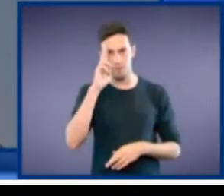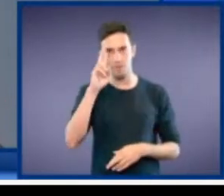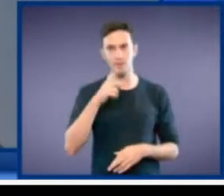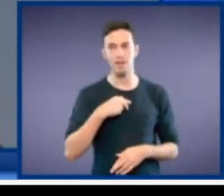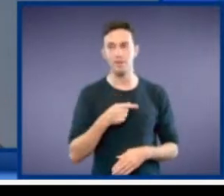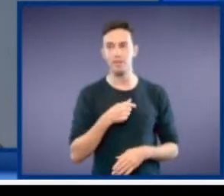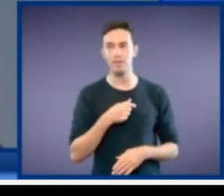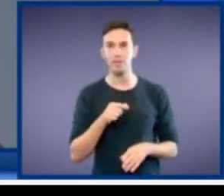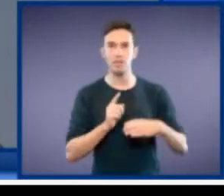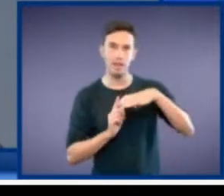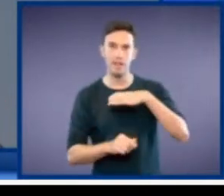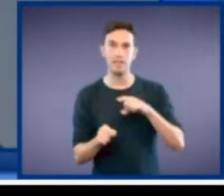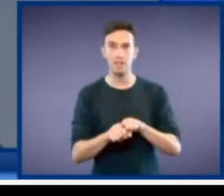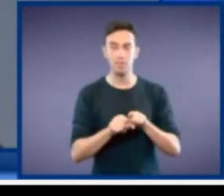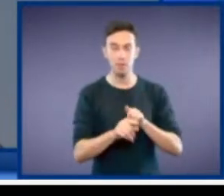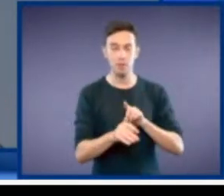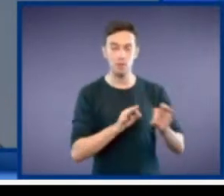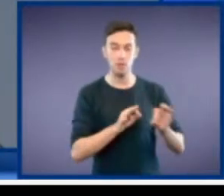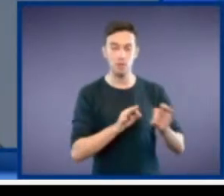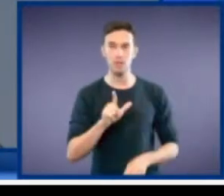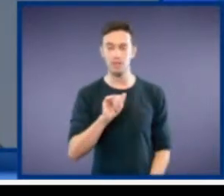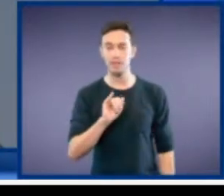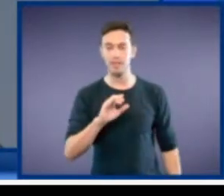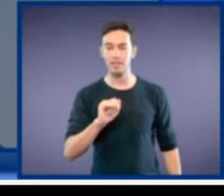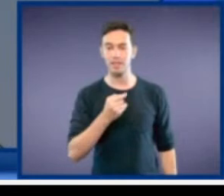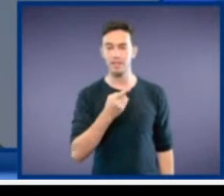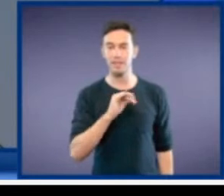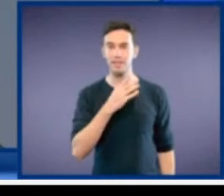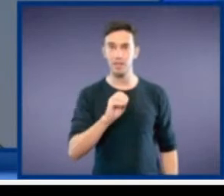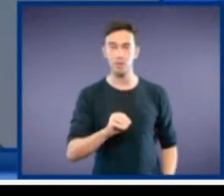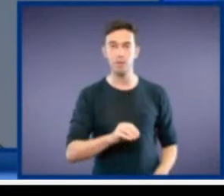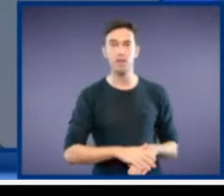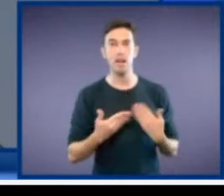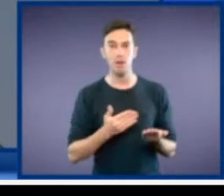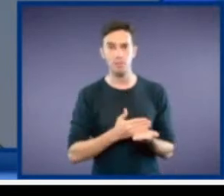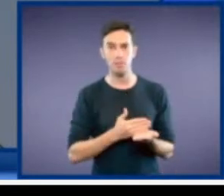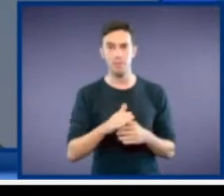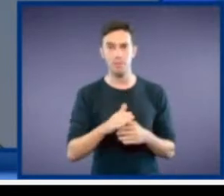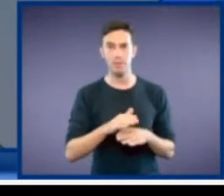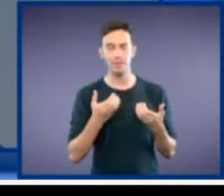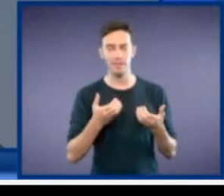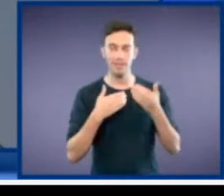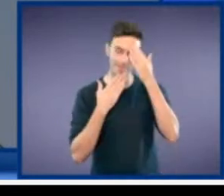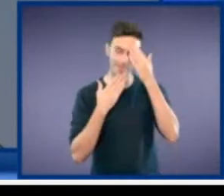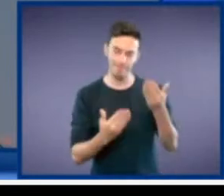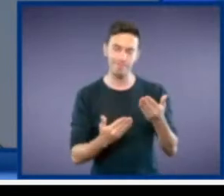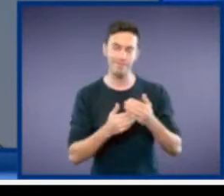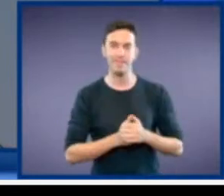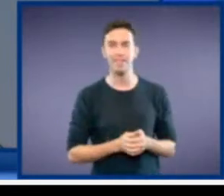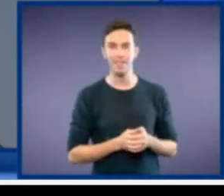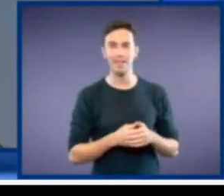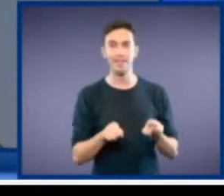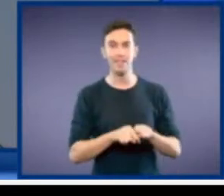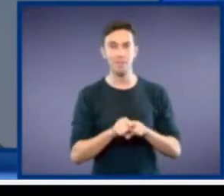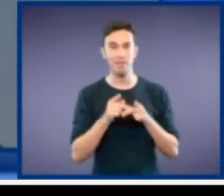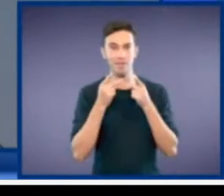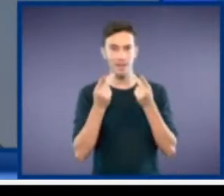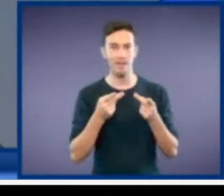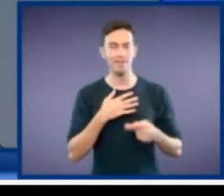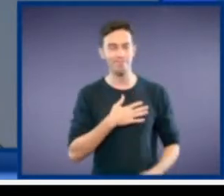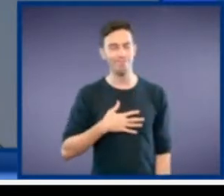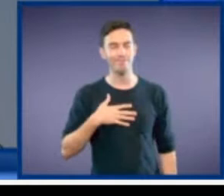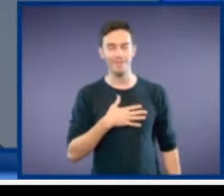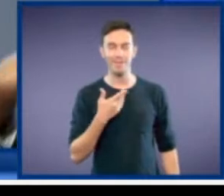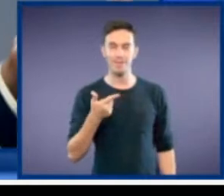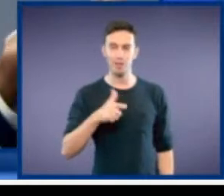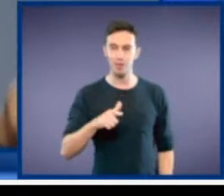processos licitatórios aqui na companhia. Então, dando início, eu gostaria primeiramente de agradecer, né, e dizer que é uma grande satisfação receber novamente